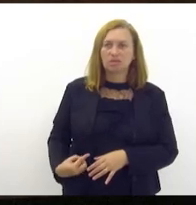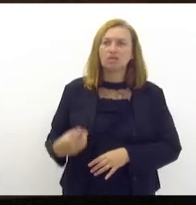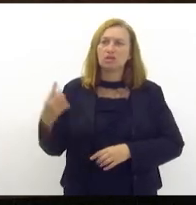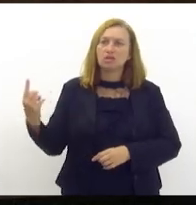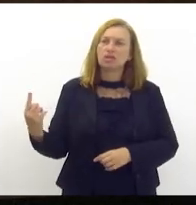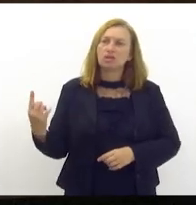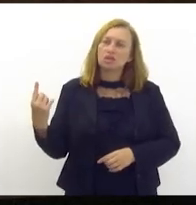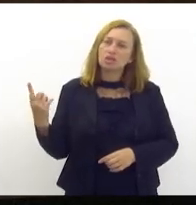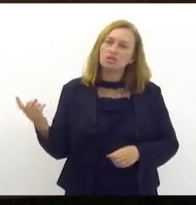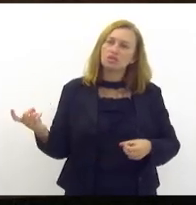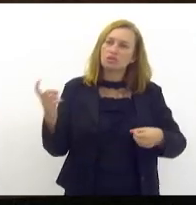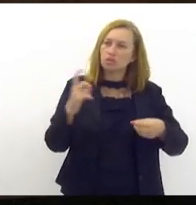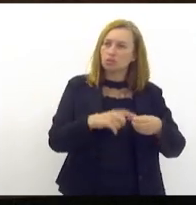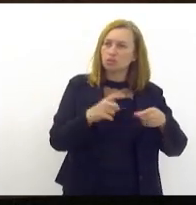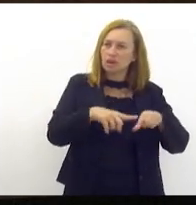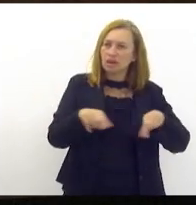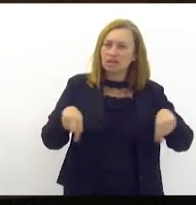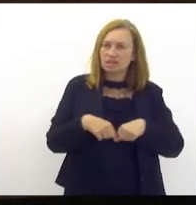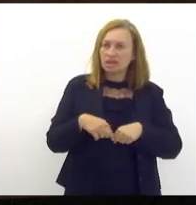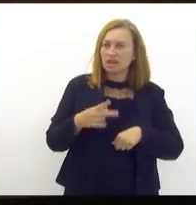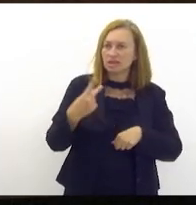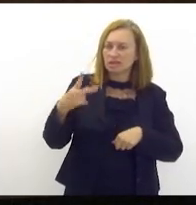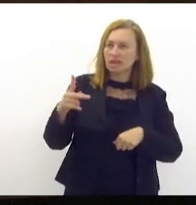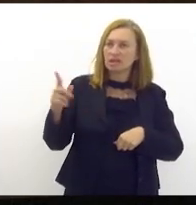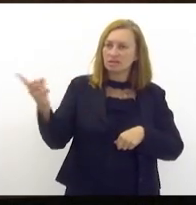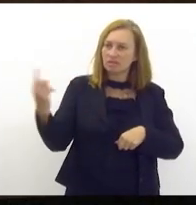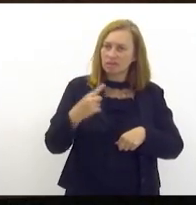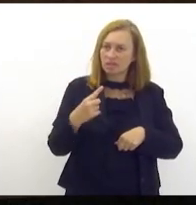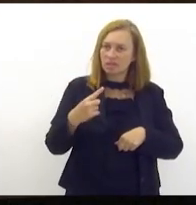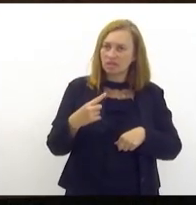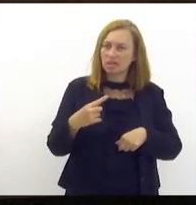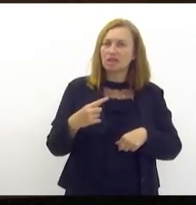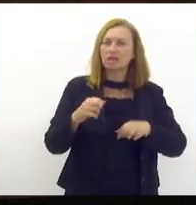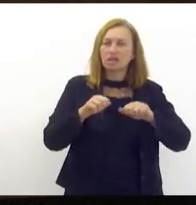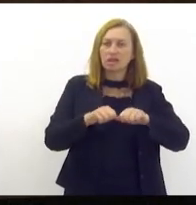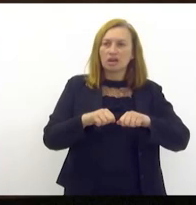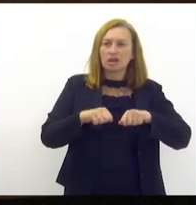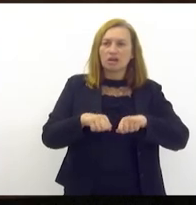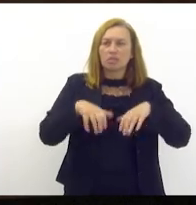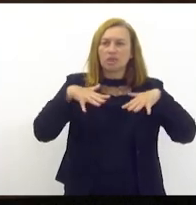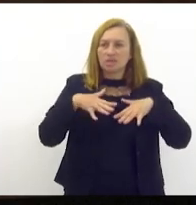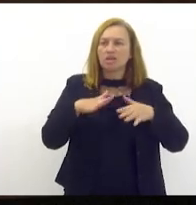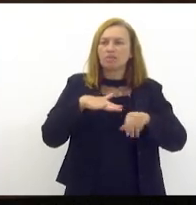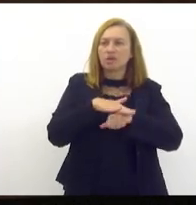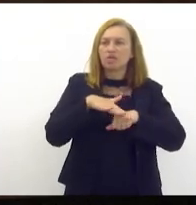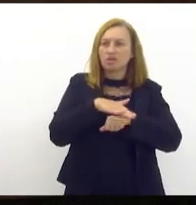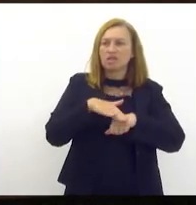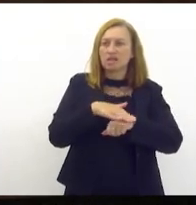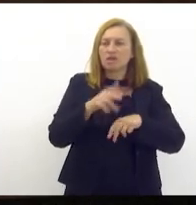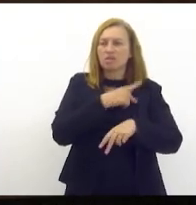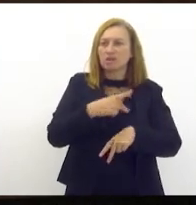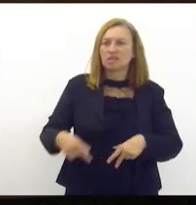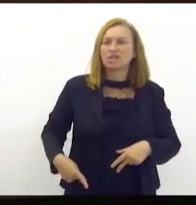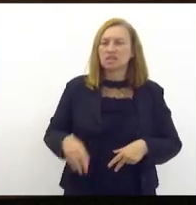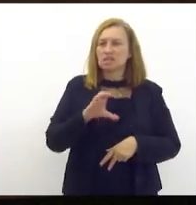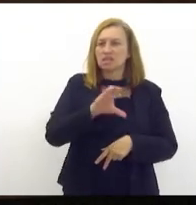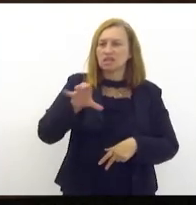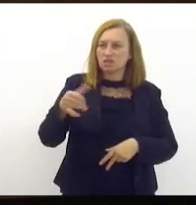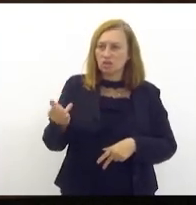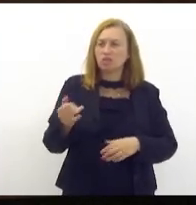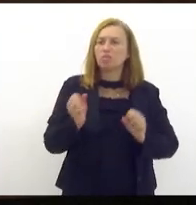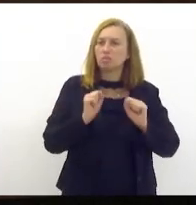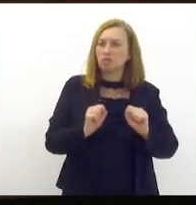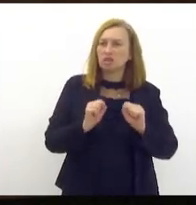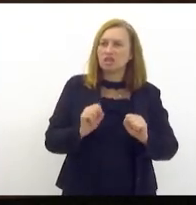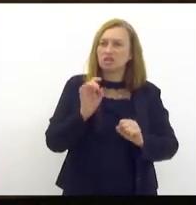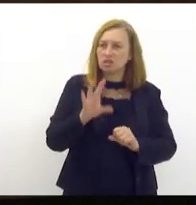gabinete dela após a aprovação, que ela pudesse vir aqui ao plenário para conversar com o deputado Márcio Gualberto e com o presidente da CCJ, Rodrigo Amorim. Então, se pudesse